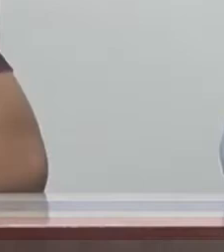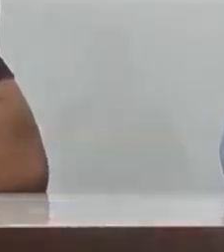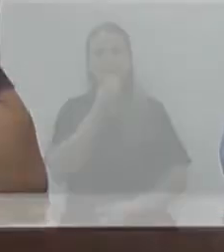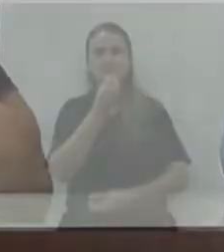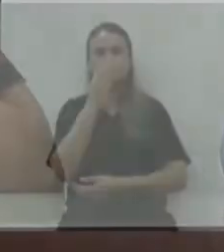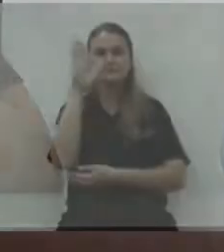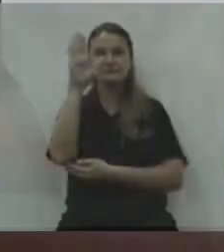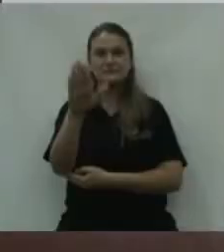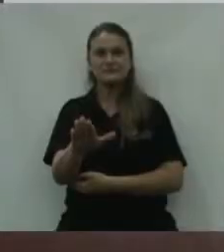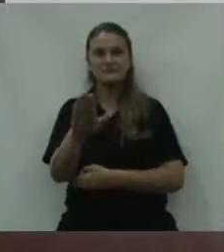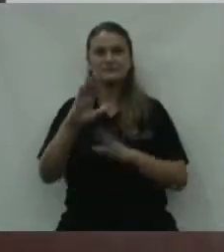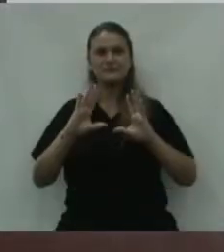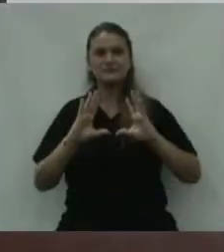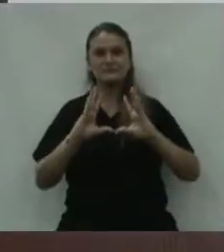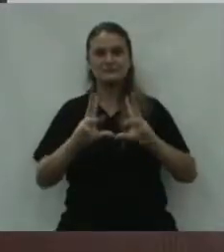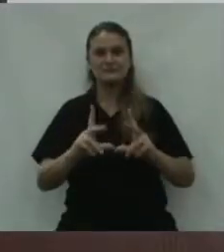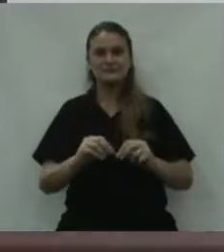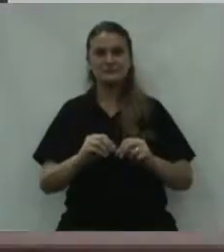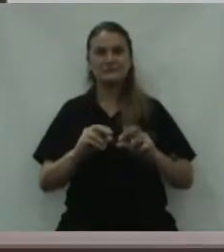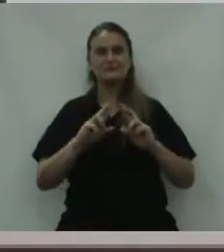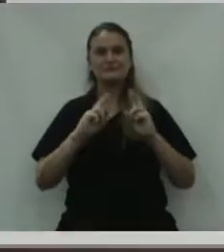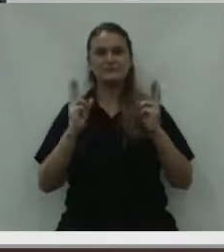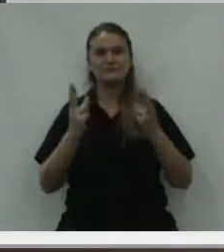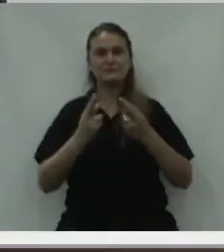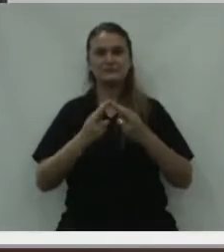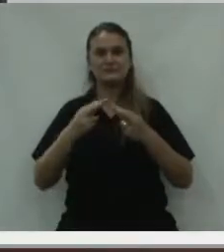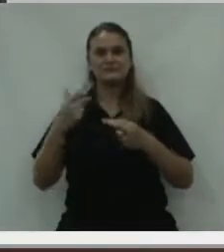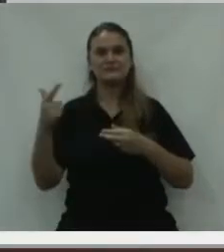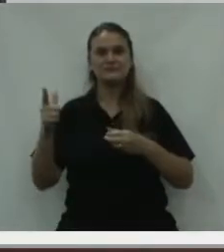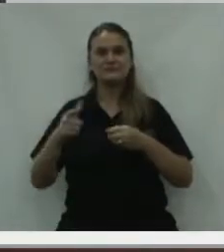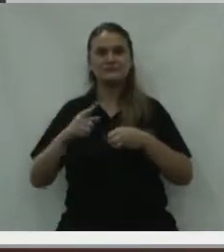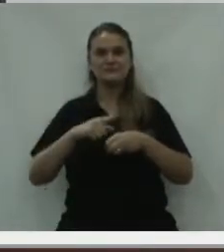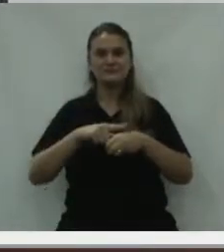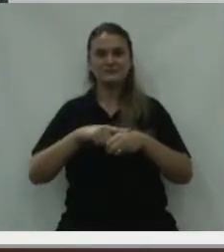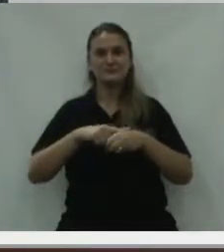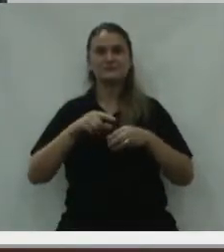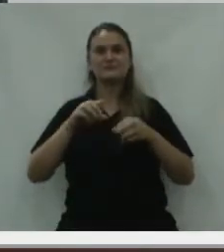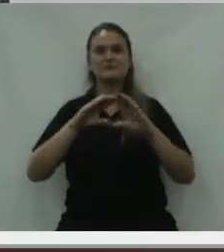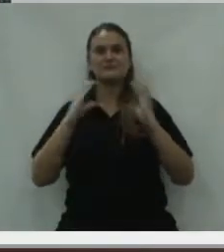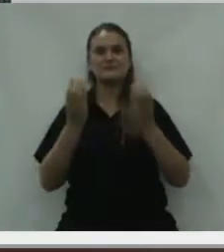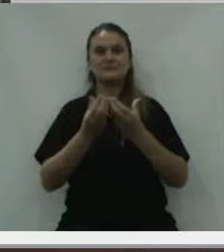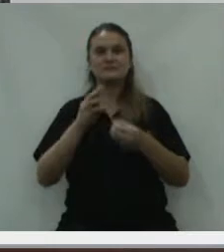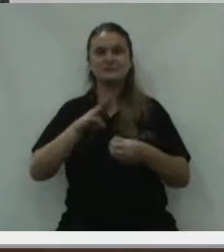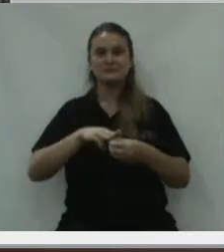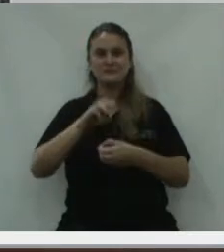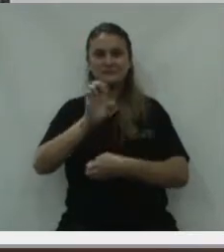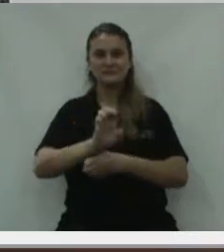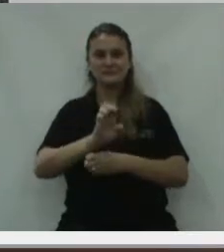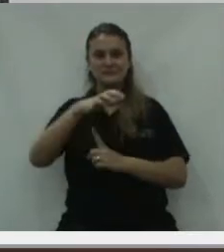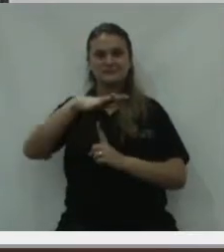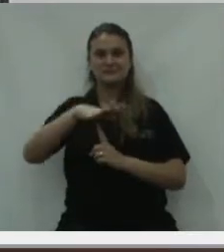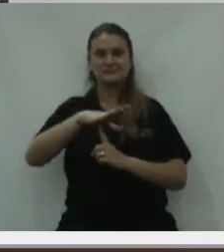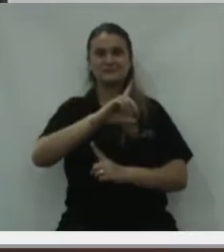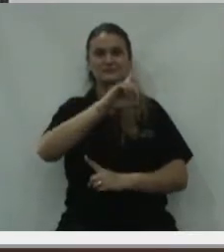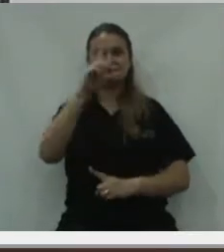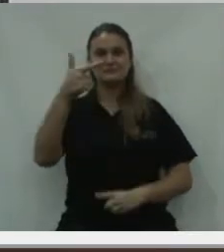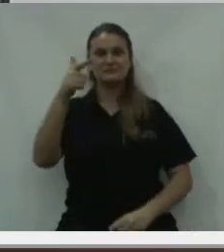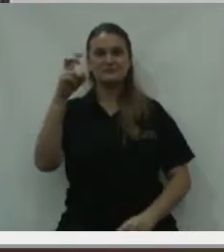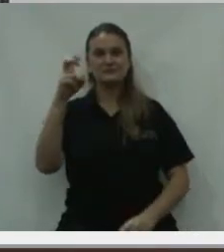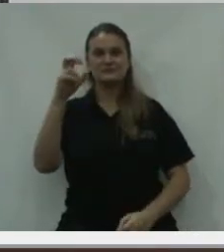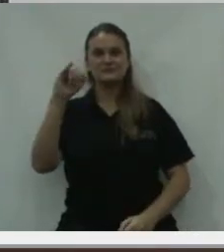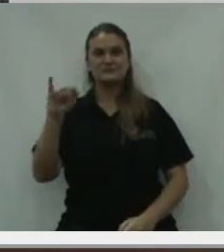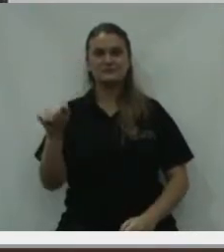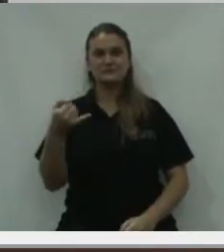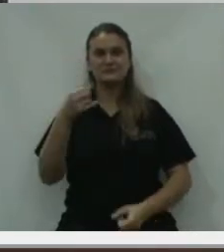Boa tarde a todos. Reunião extraordinária da Câmara Municipal de União da Vitória, Estado do Paraná, do dia 25